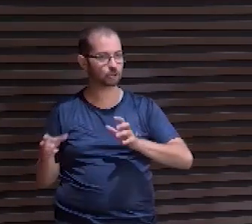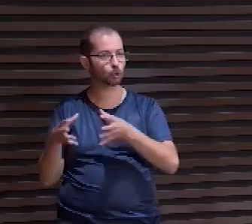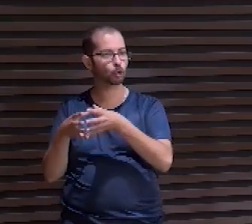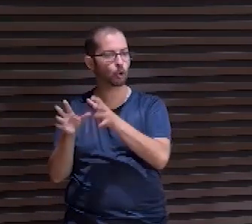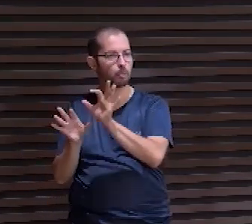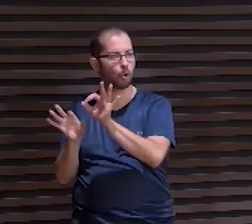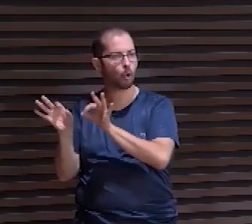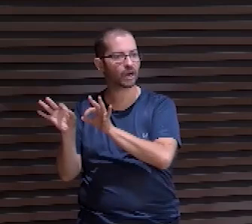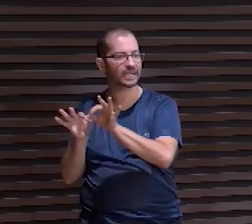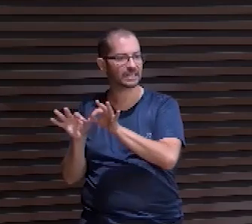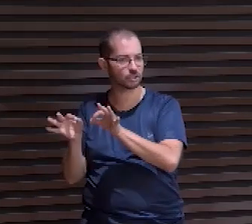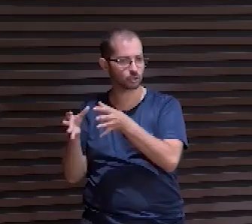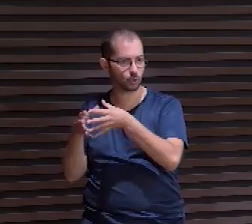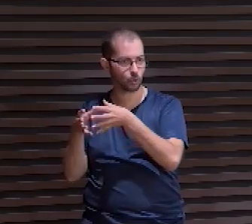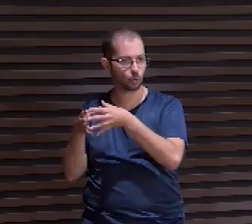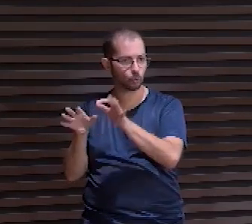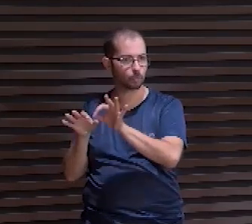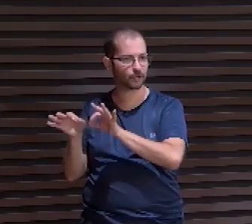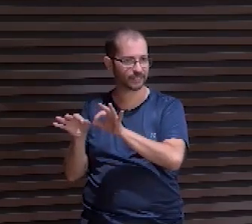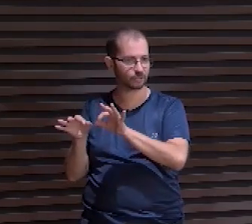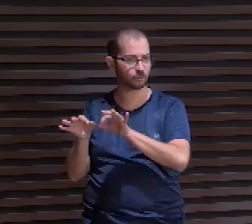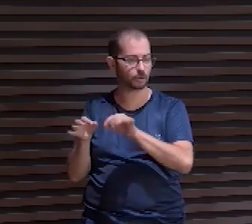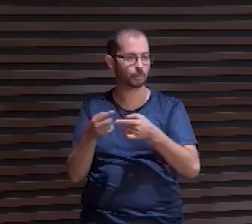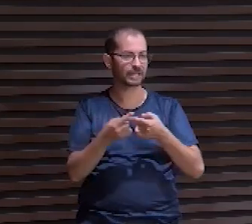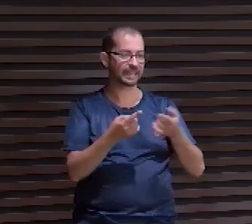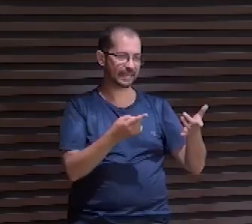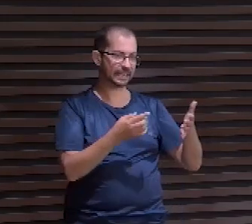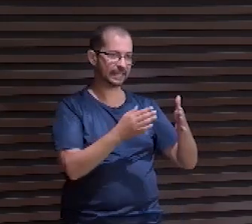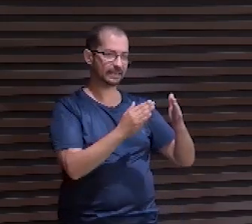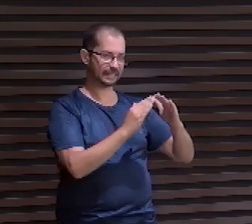a guerra e a destruição daquela igreja.